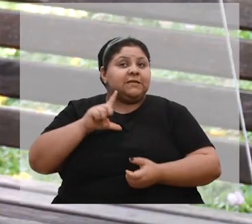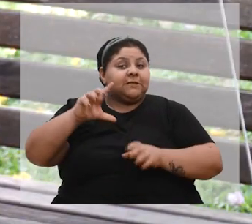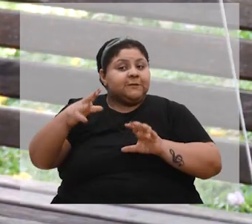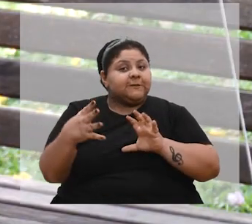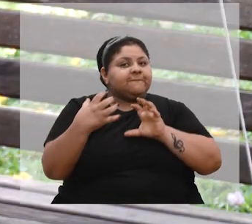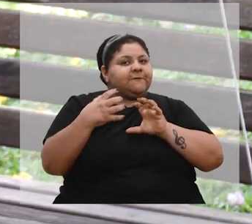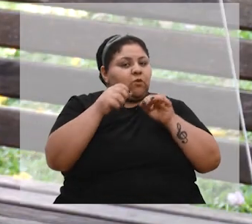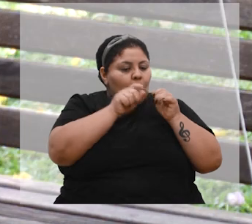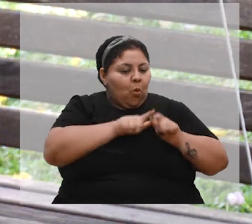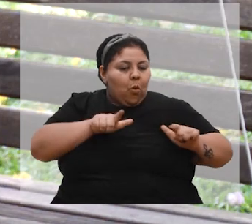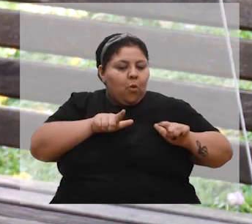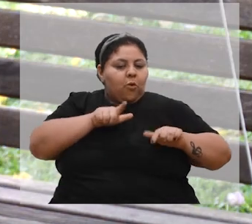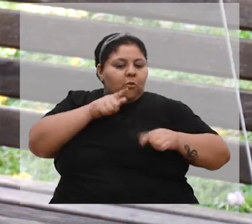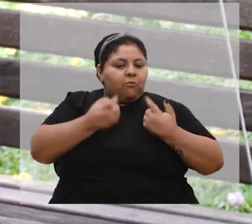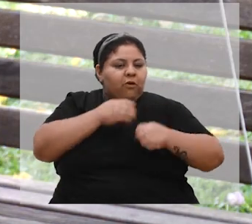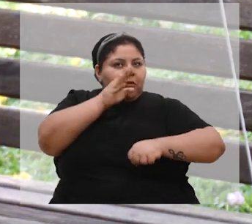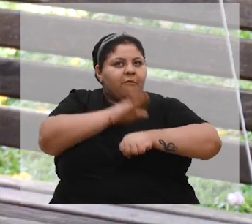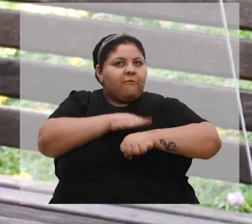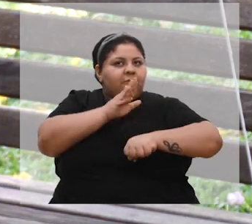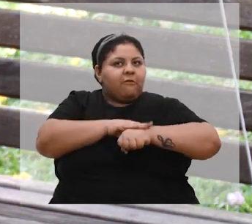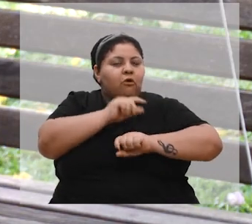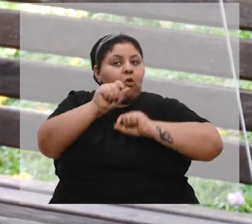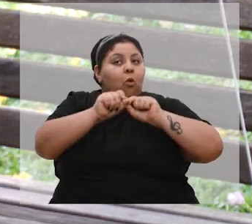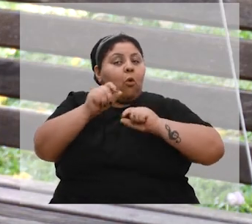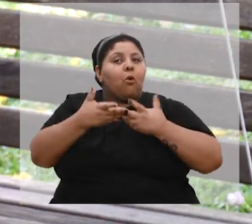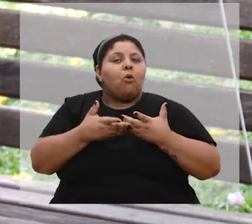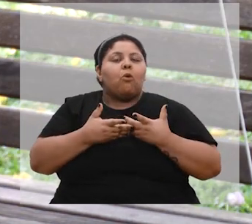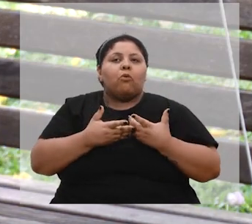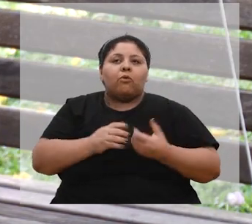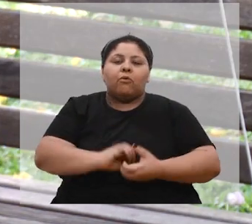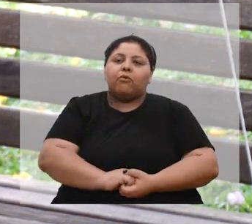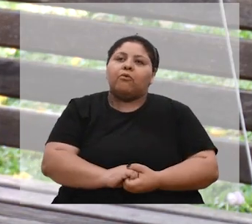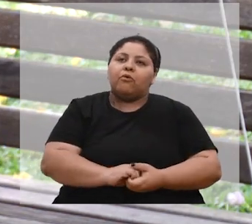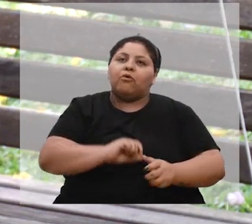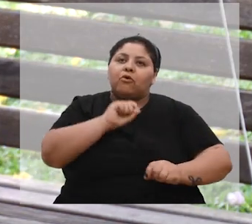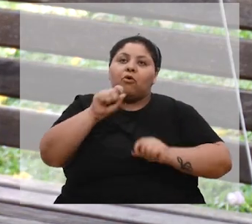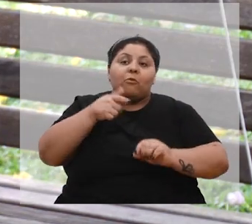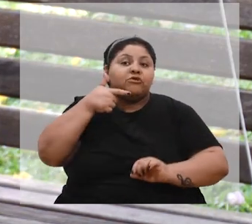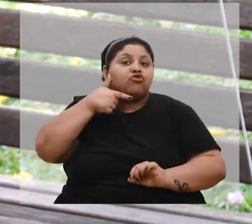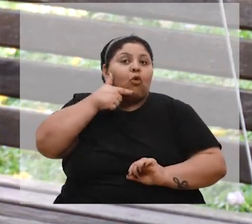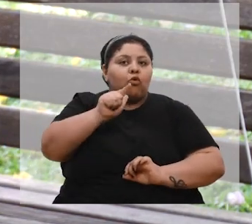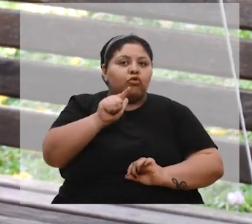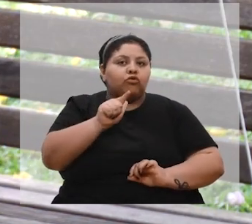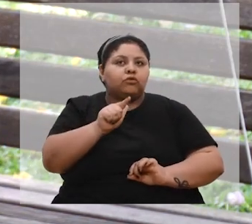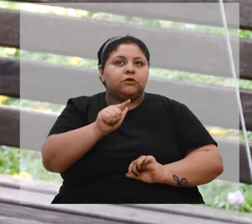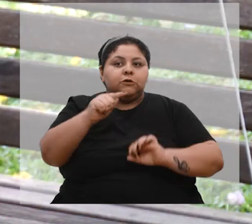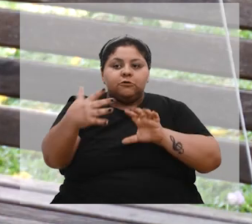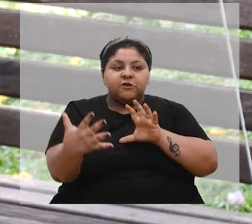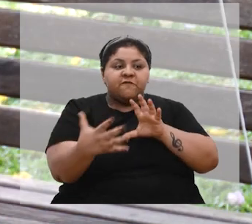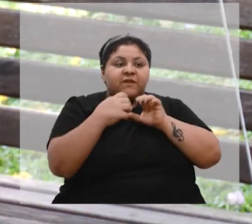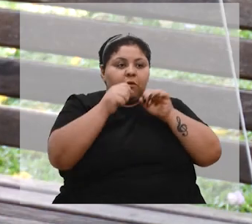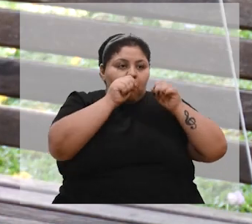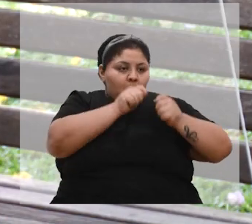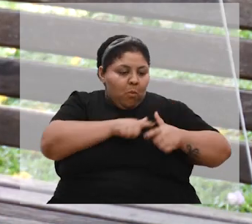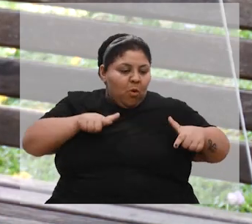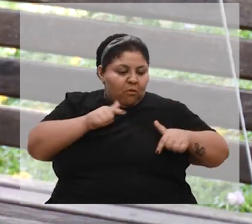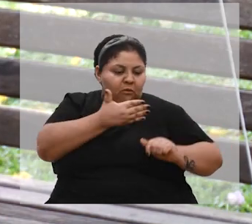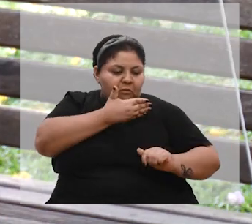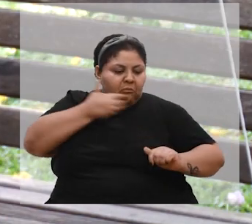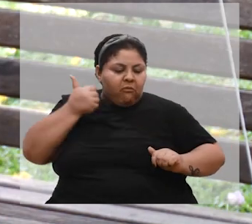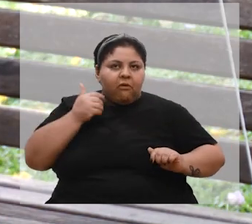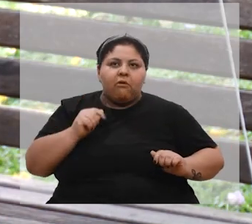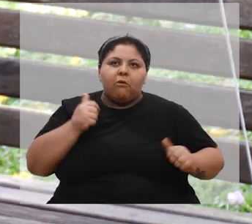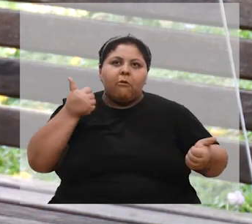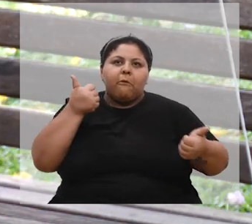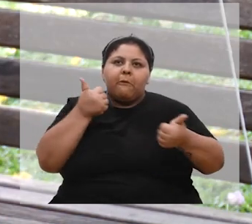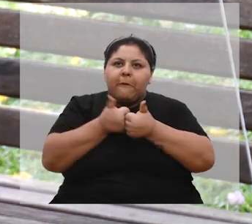a gente vai ter que encarar o vazio em algum momento, a gente vai ter que encarar, principalmente com esses fins de ciclos. Quais são os ganhos de encarar um